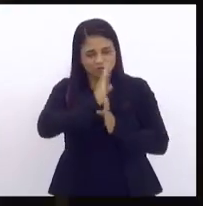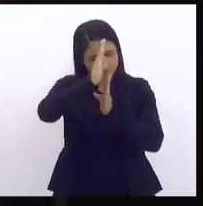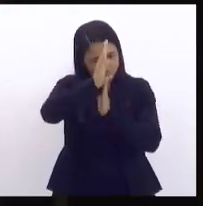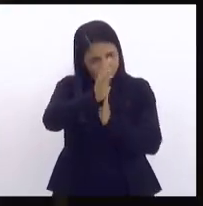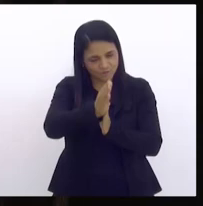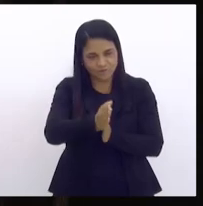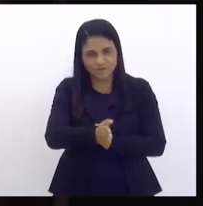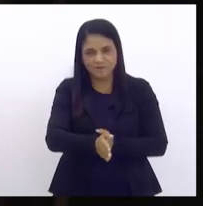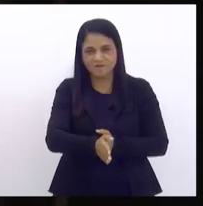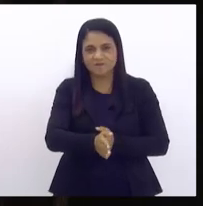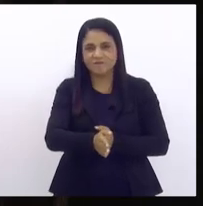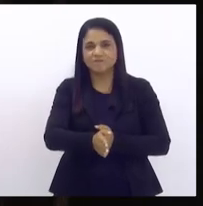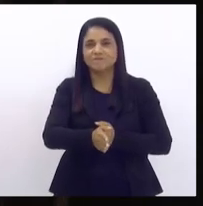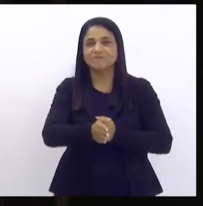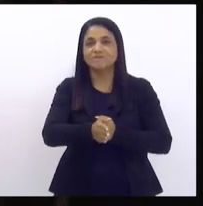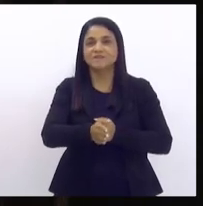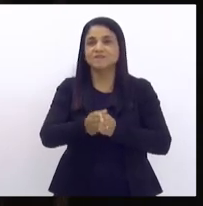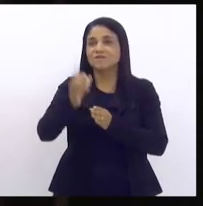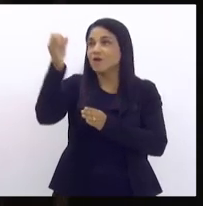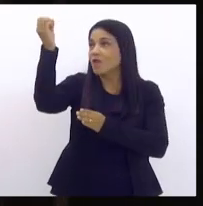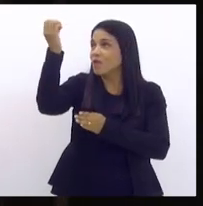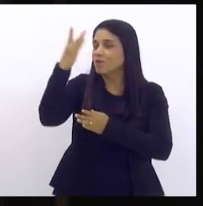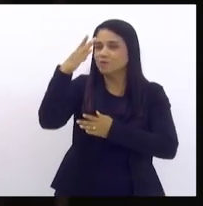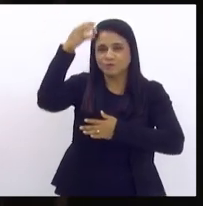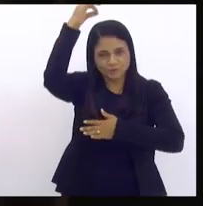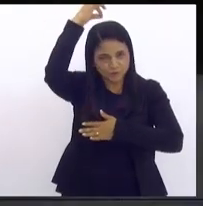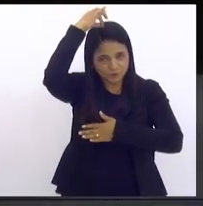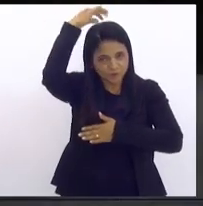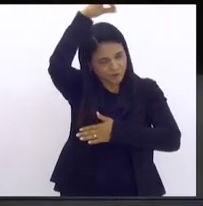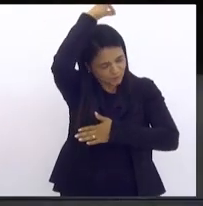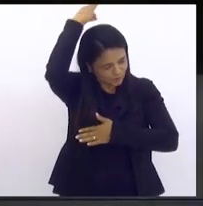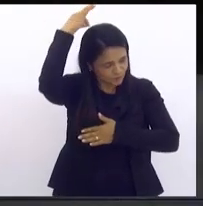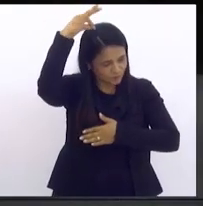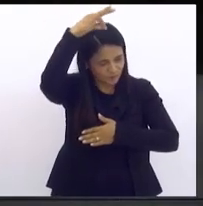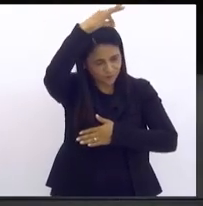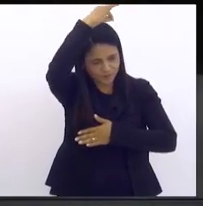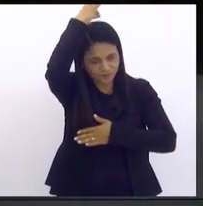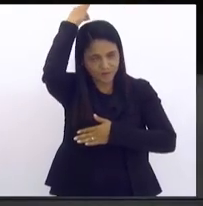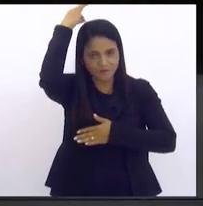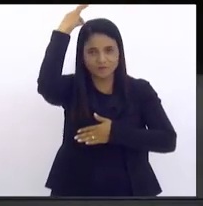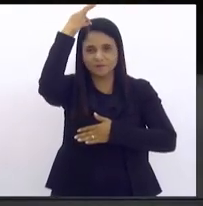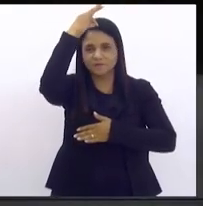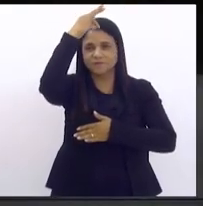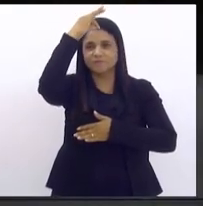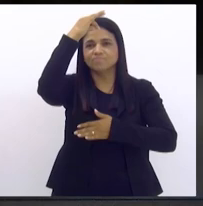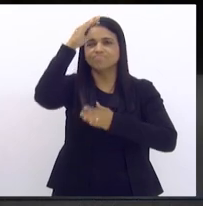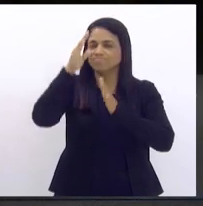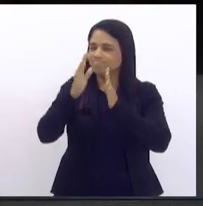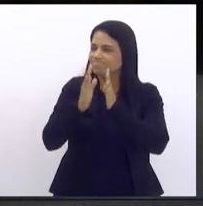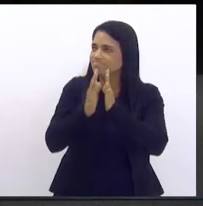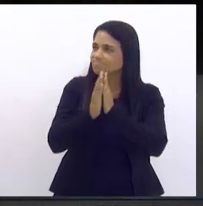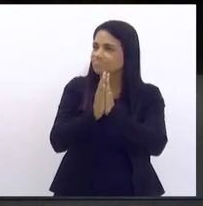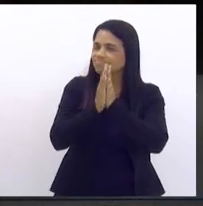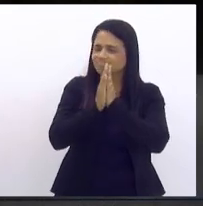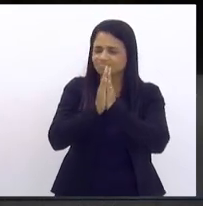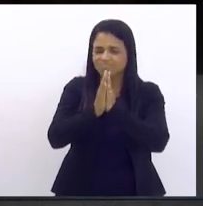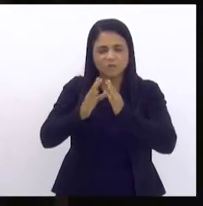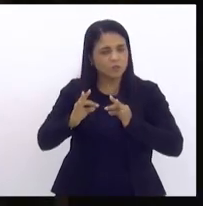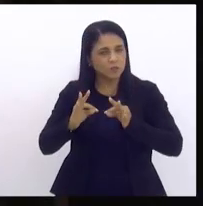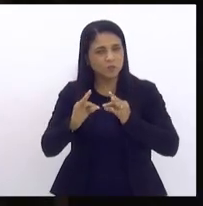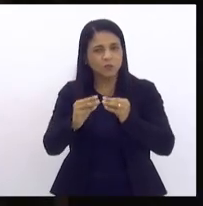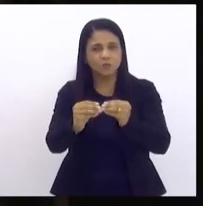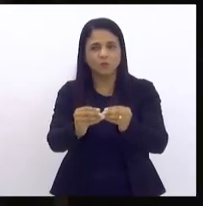fiéis, com a luz do Espírito Santo, fazei que apreciemos retamente todas